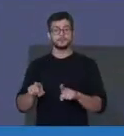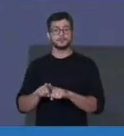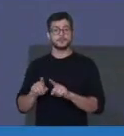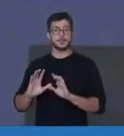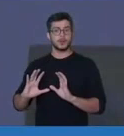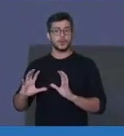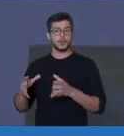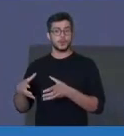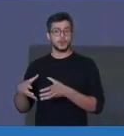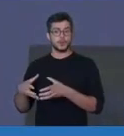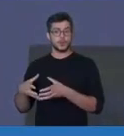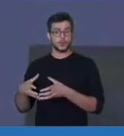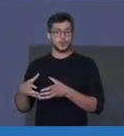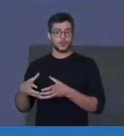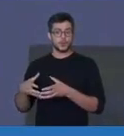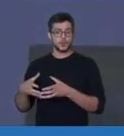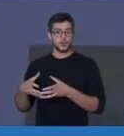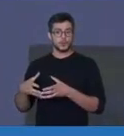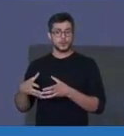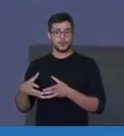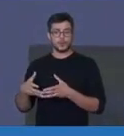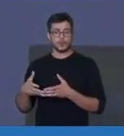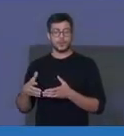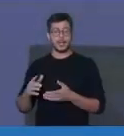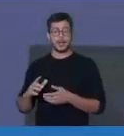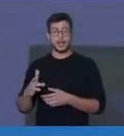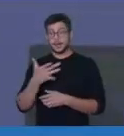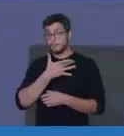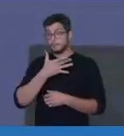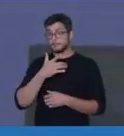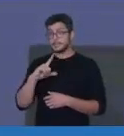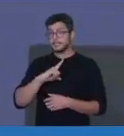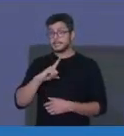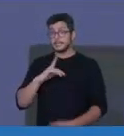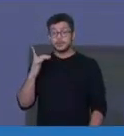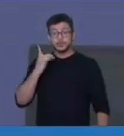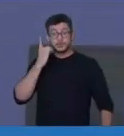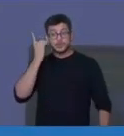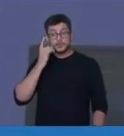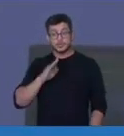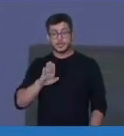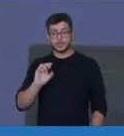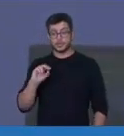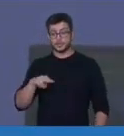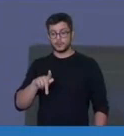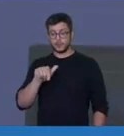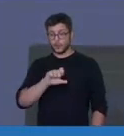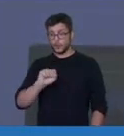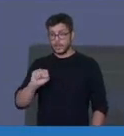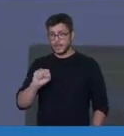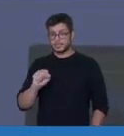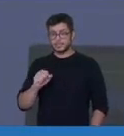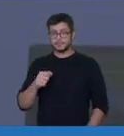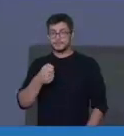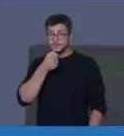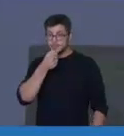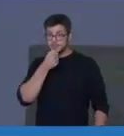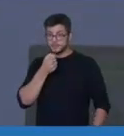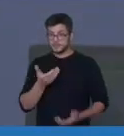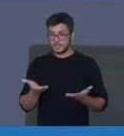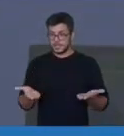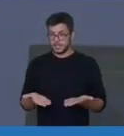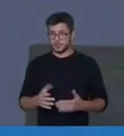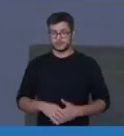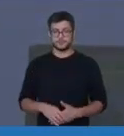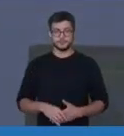gente, vai conversar com a gente, ele ainda está no plenário, deputado Bongás, do PT do Rio Grande do Sul. Boa tarde, deputado.